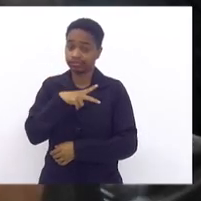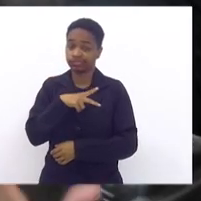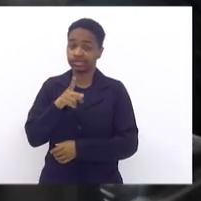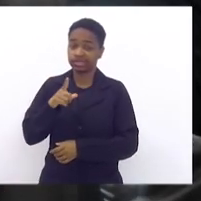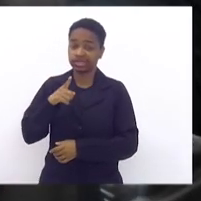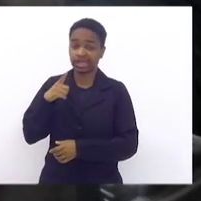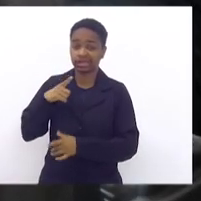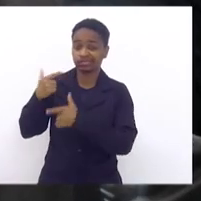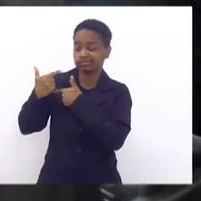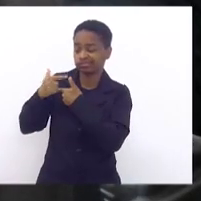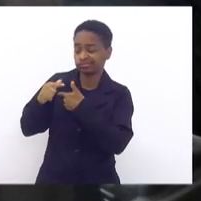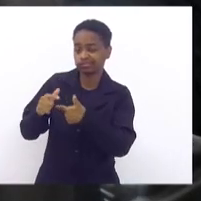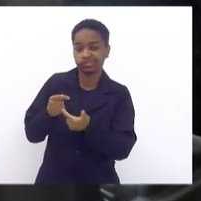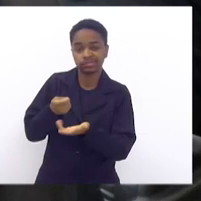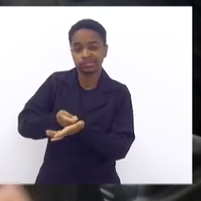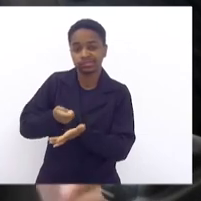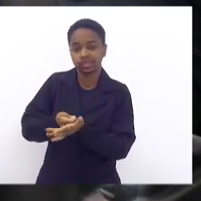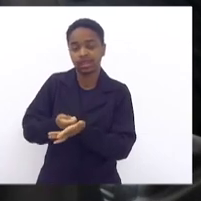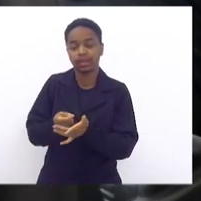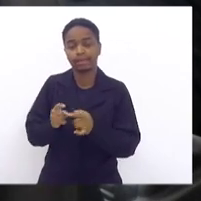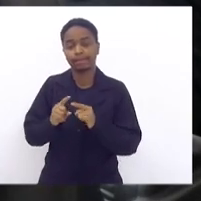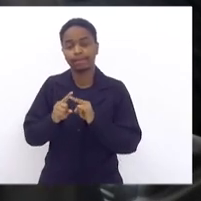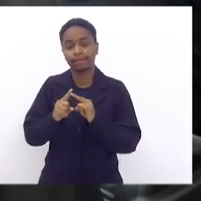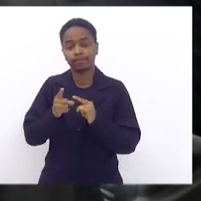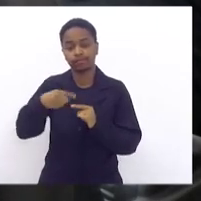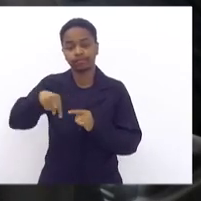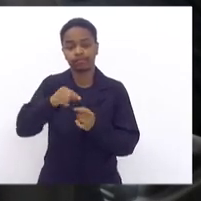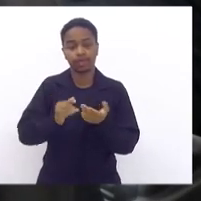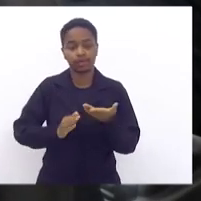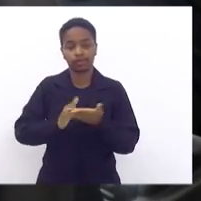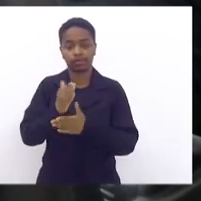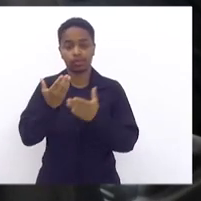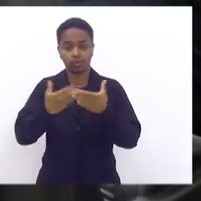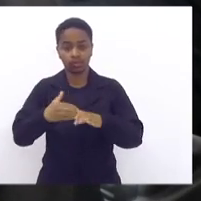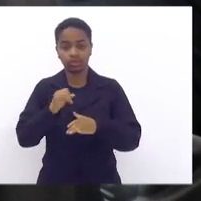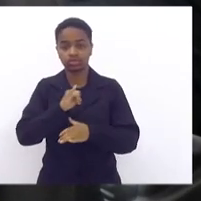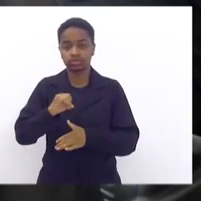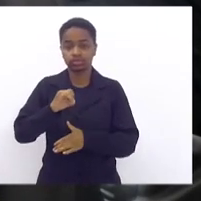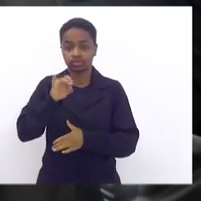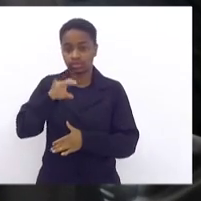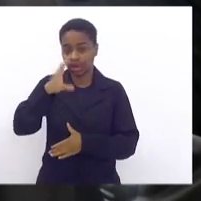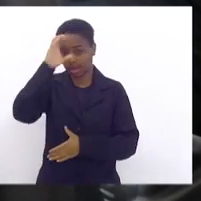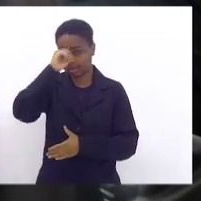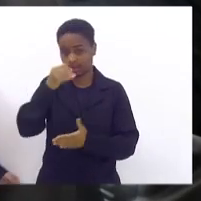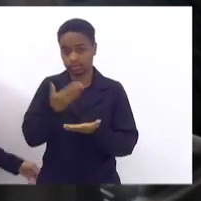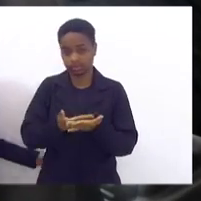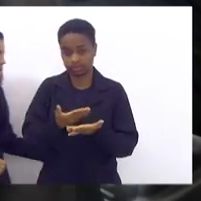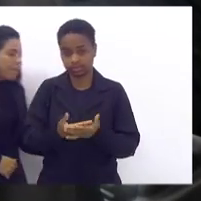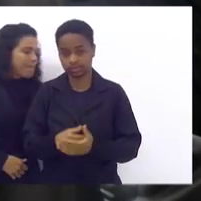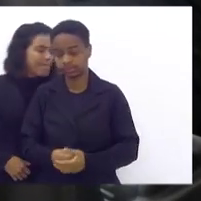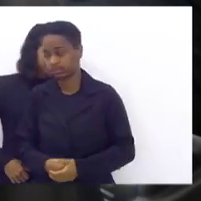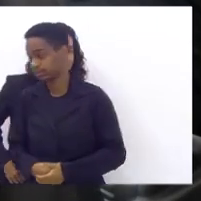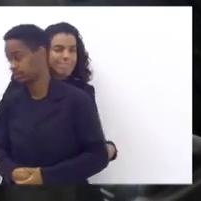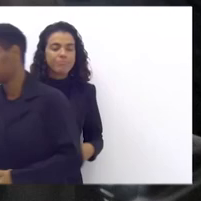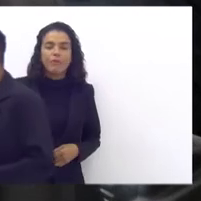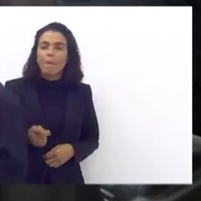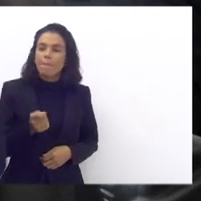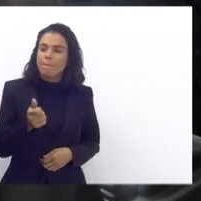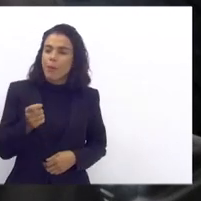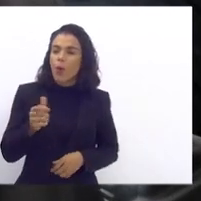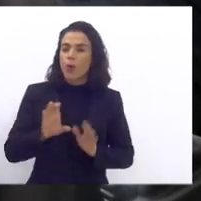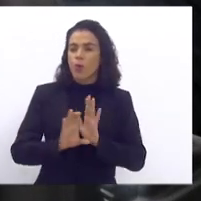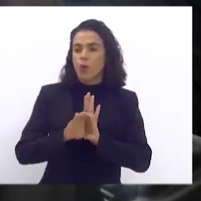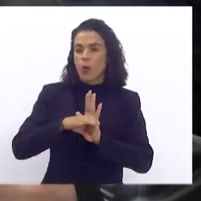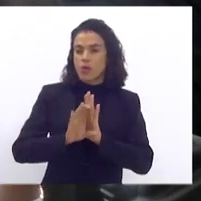dogmático civil e penal. Passa-se no concurso aprendendo e estudando apenas direito civil e penal, estuda-se pouco o conceito